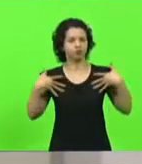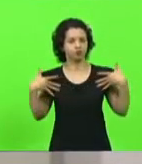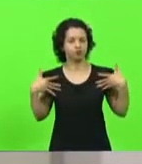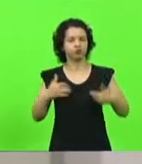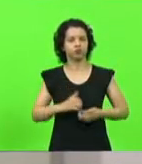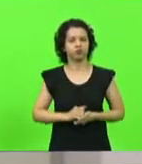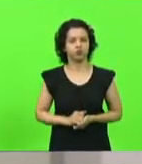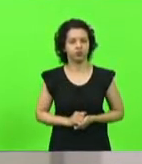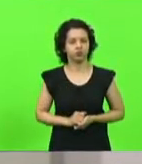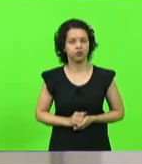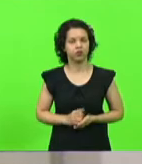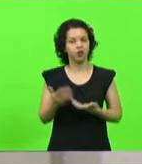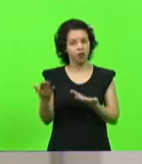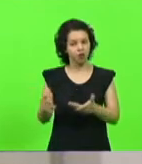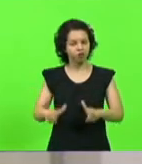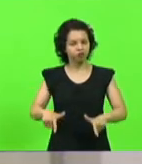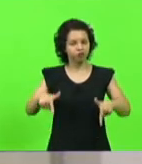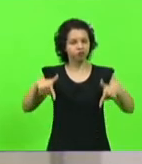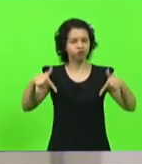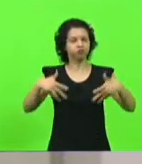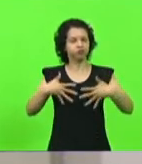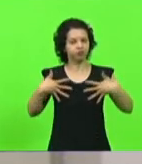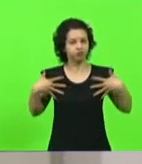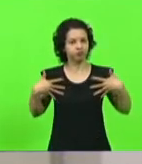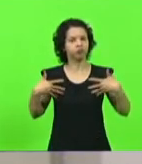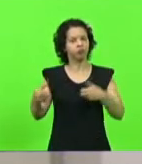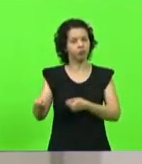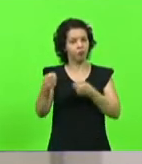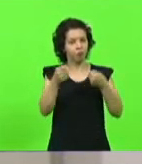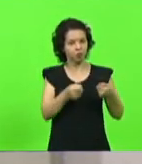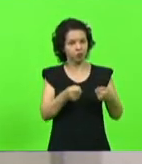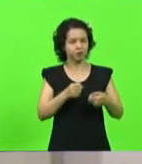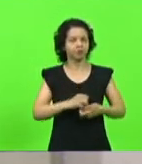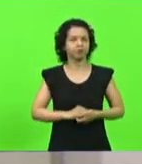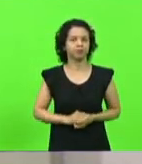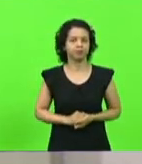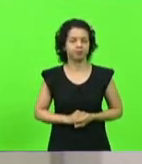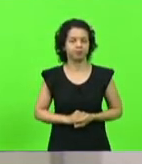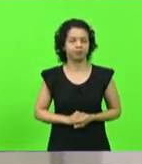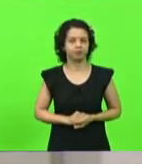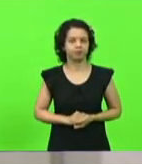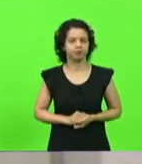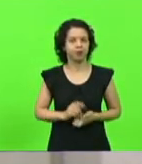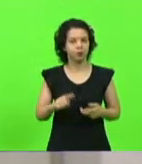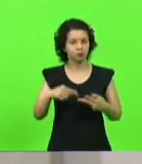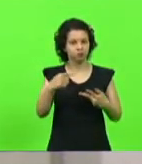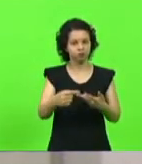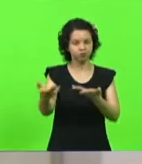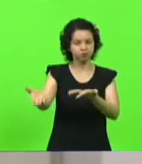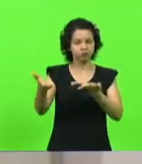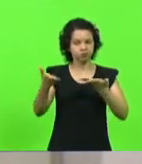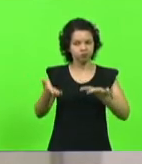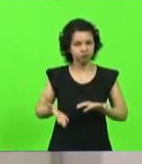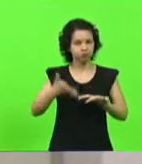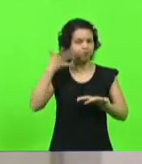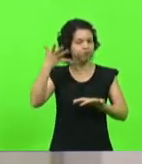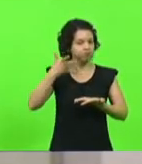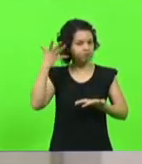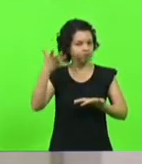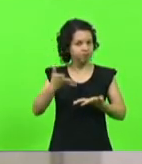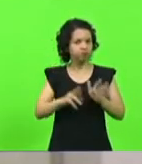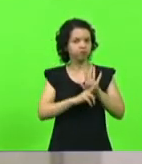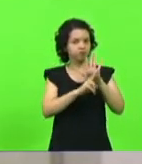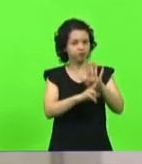receberam honrarias do Poder Legislativo. Na continuidade, o senhor presidente convidou para tecer seu pronunciamento em nome dos homenageados